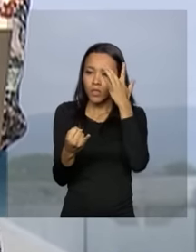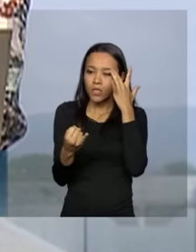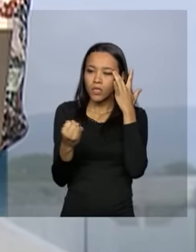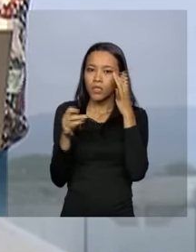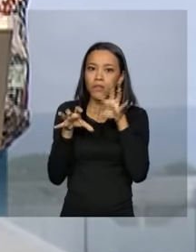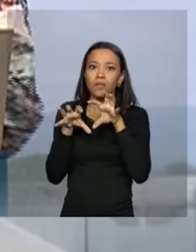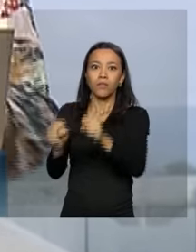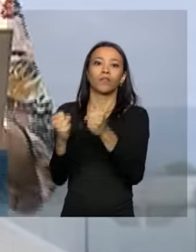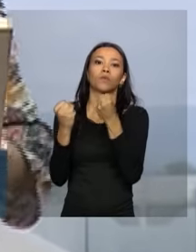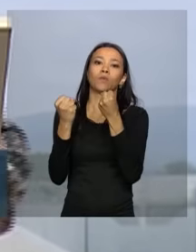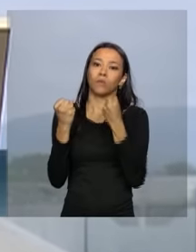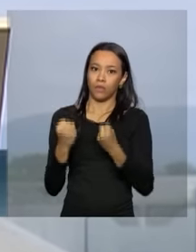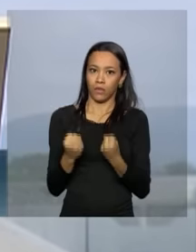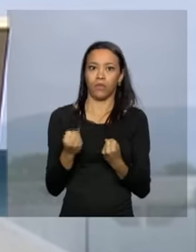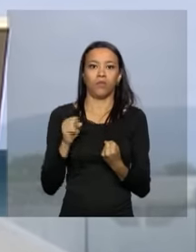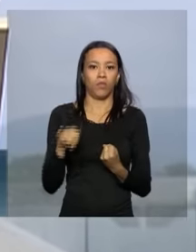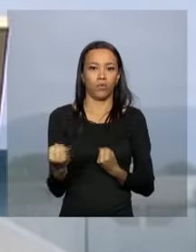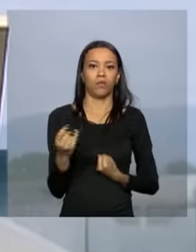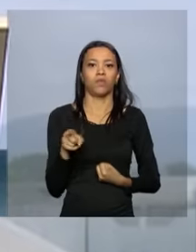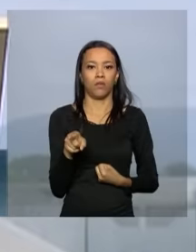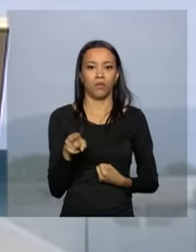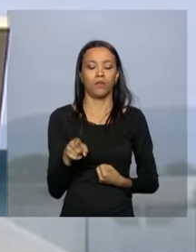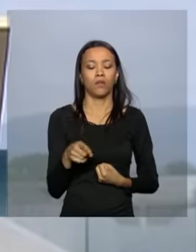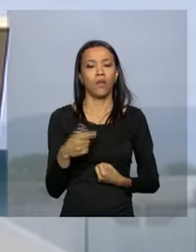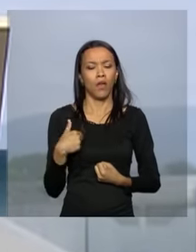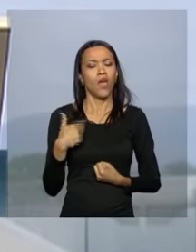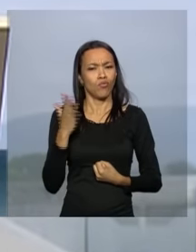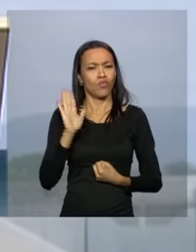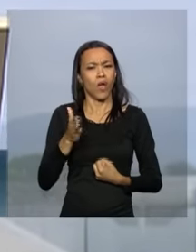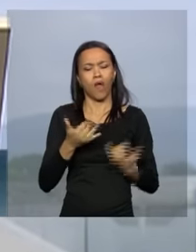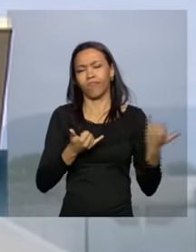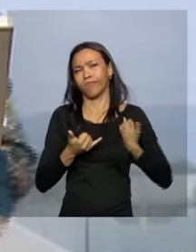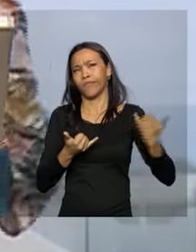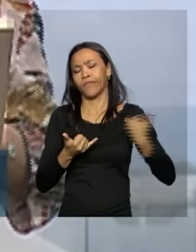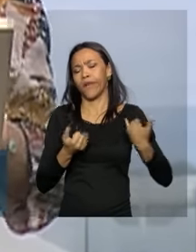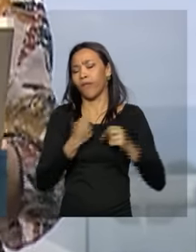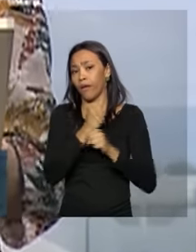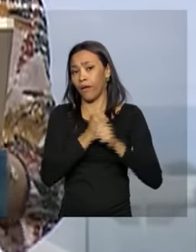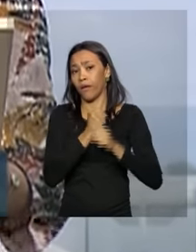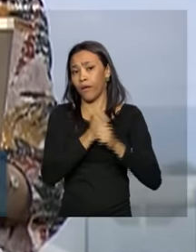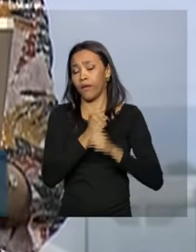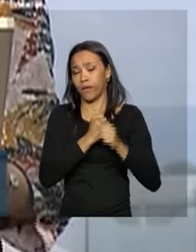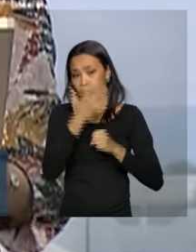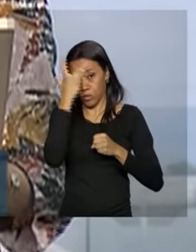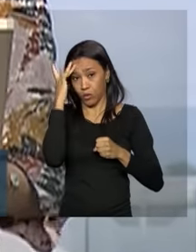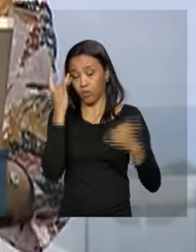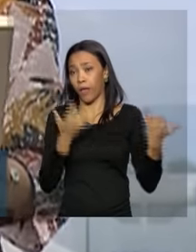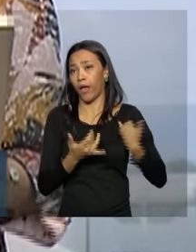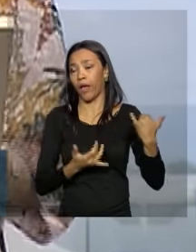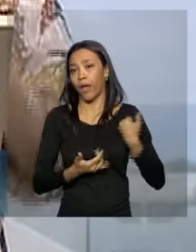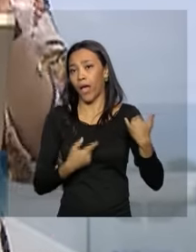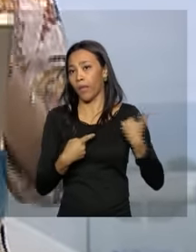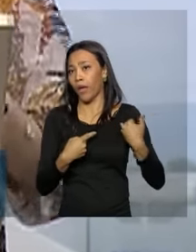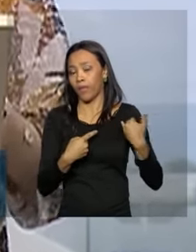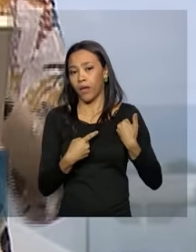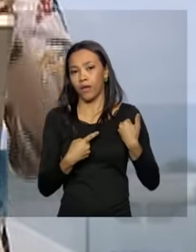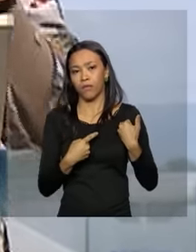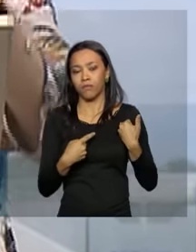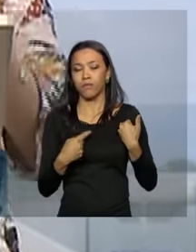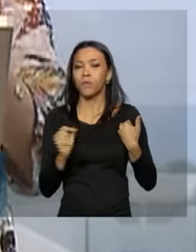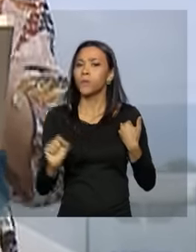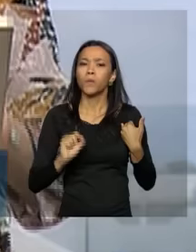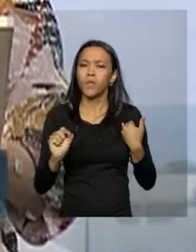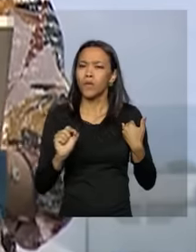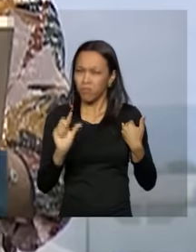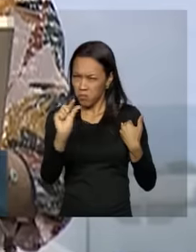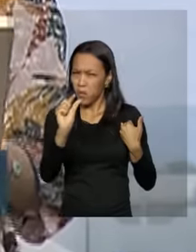duas mãos. Eu escutei durante muito tempo muita gente, ou melhor,